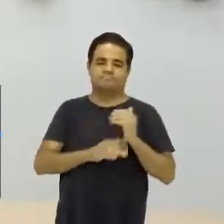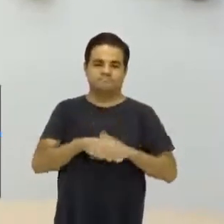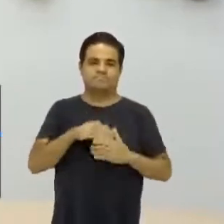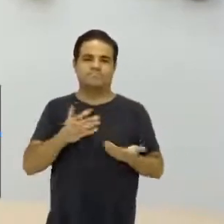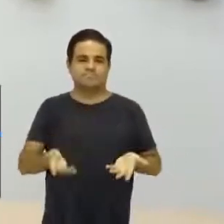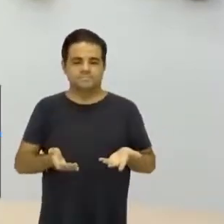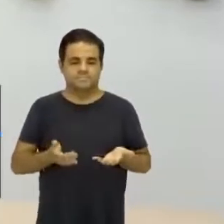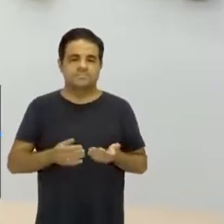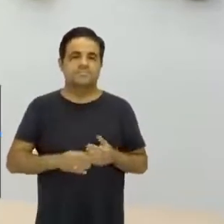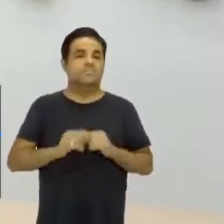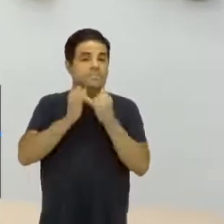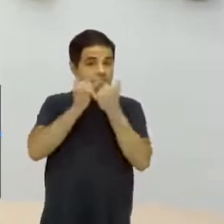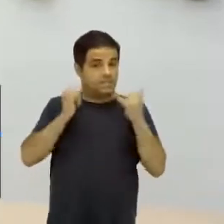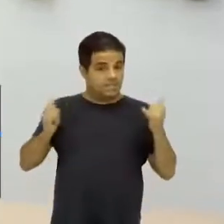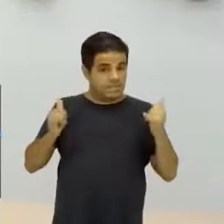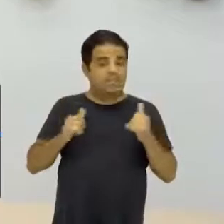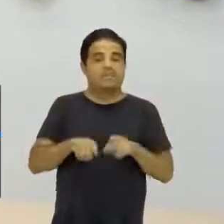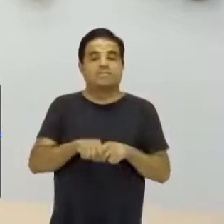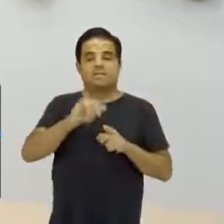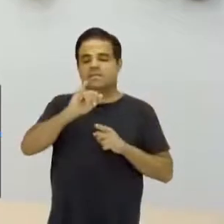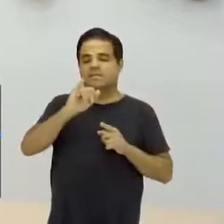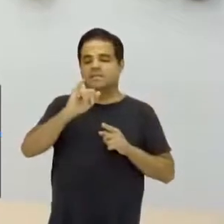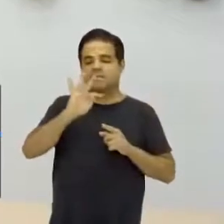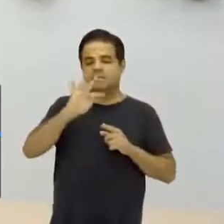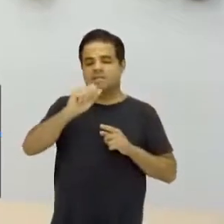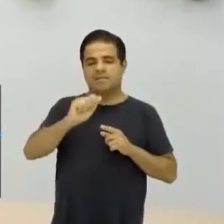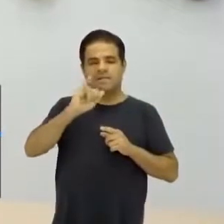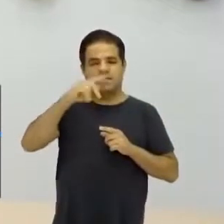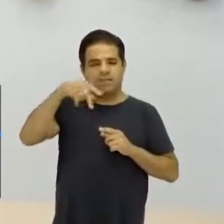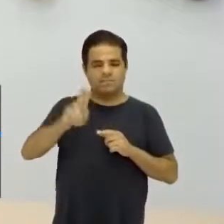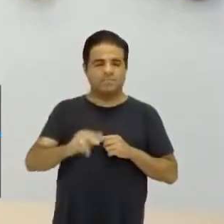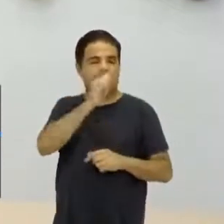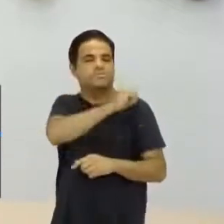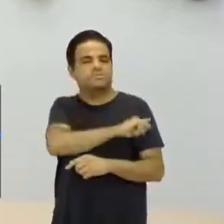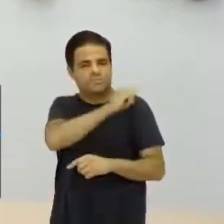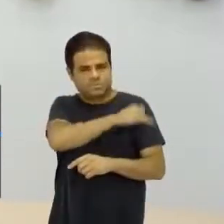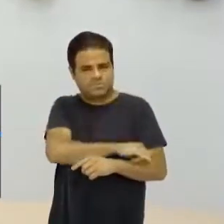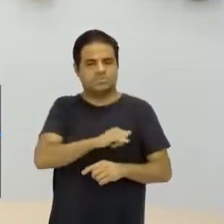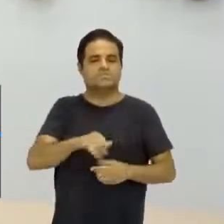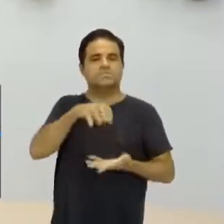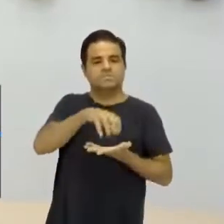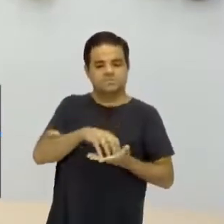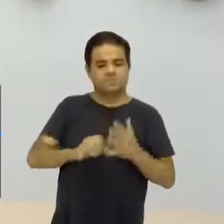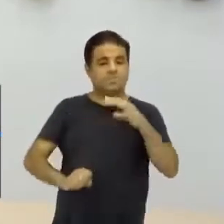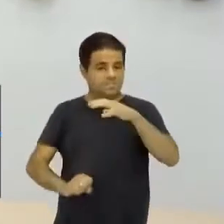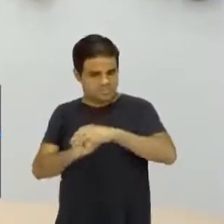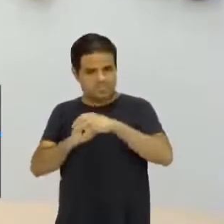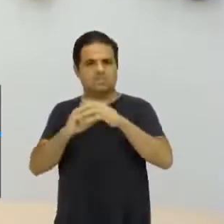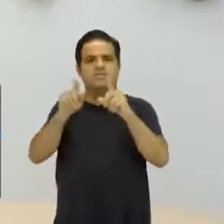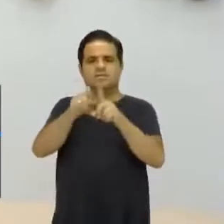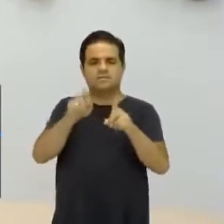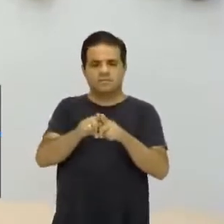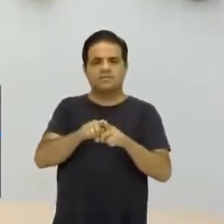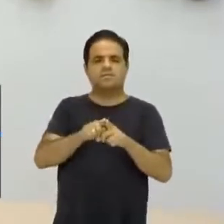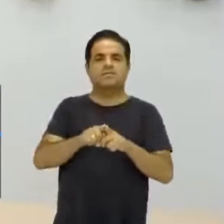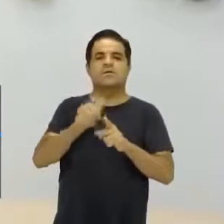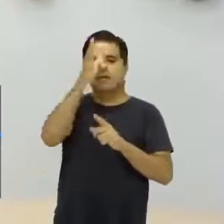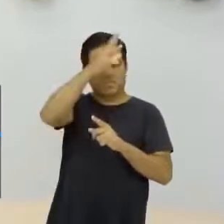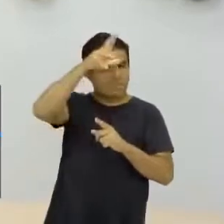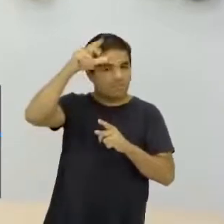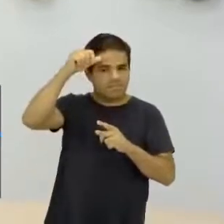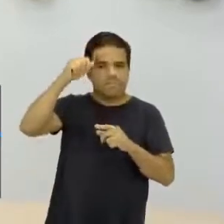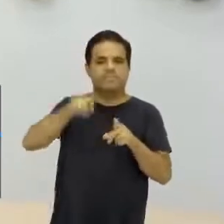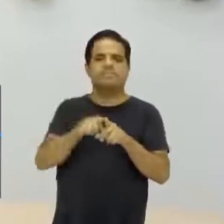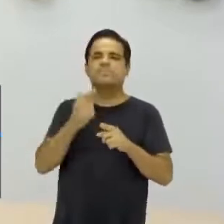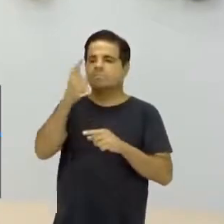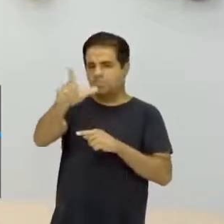exemplo, hidrelétrica de Itaipu, Ponte Rio-Niterói, usina nuclear de Angra, e aí depois tem a Transamazônica, que a gente